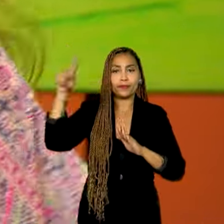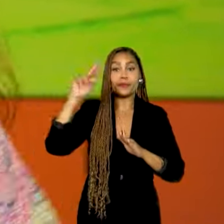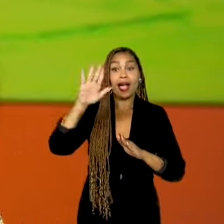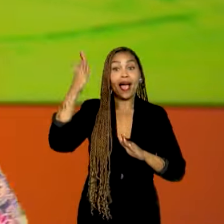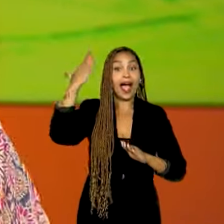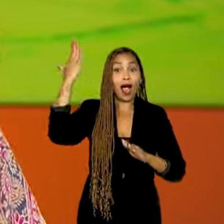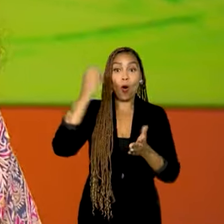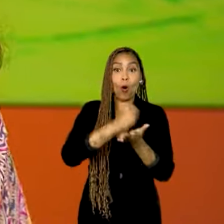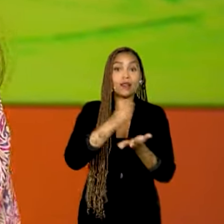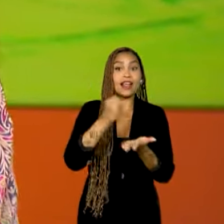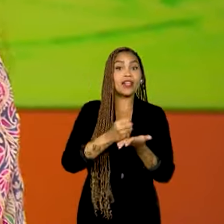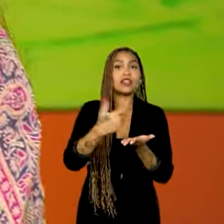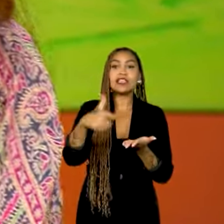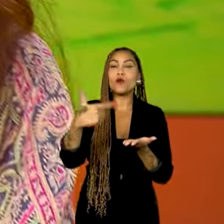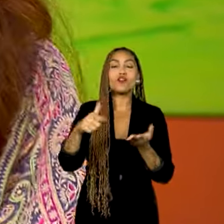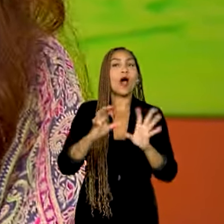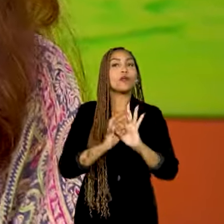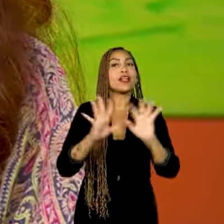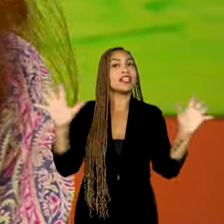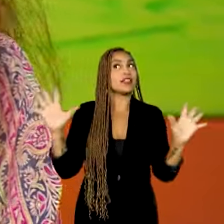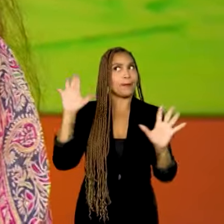mostrar. Autorização